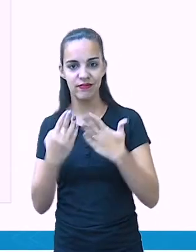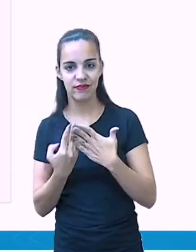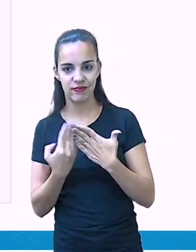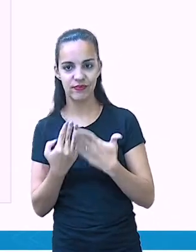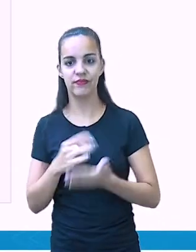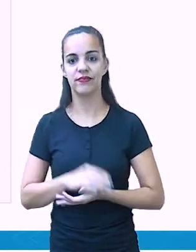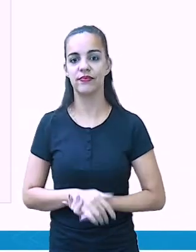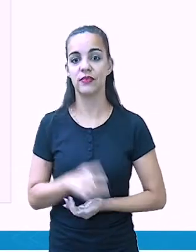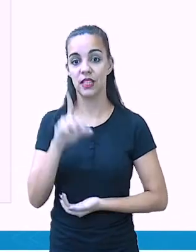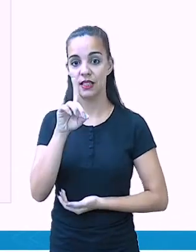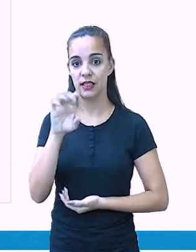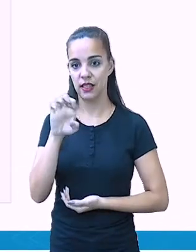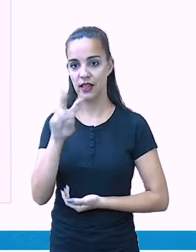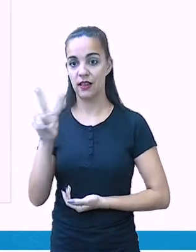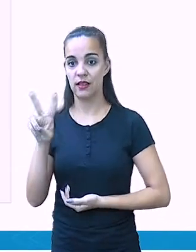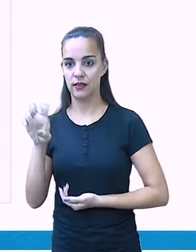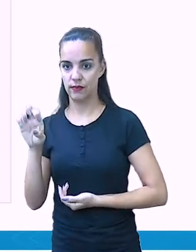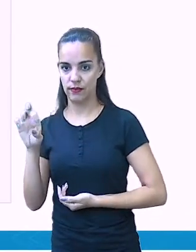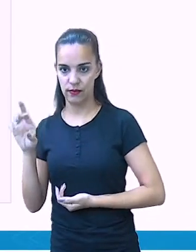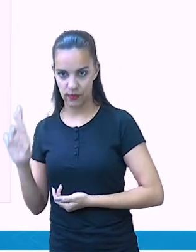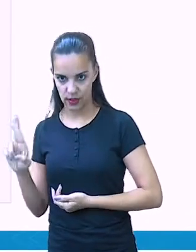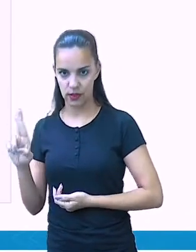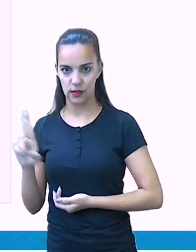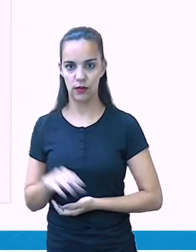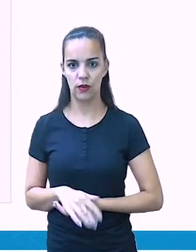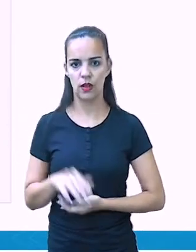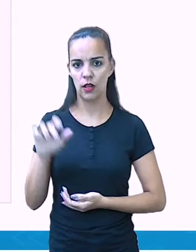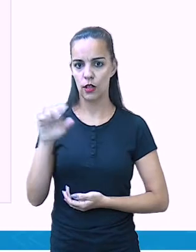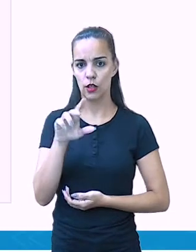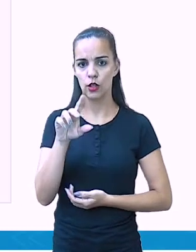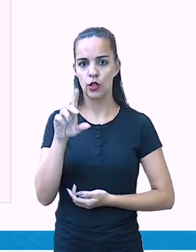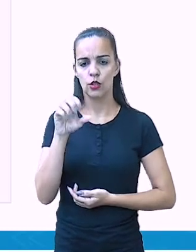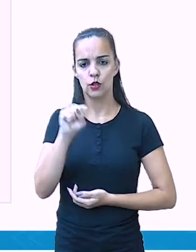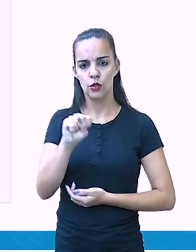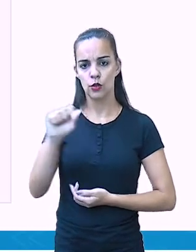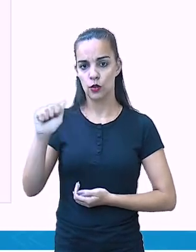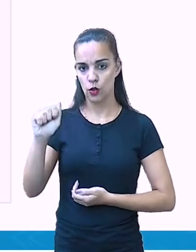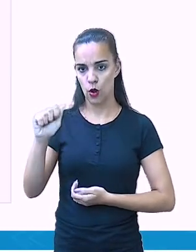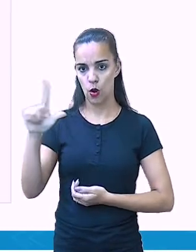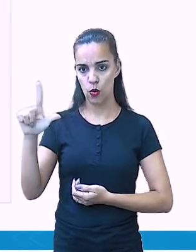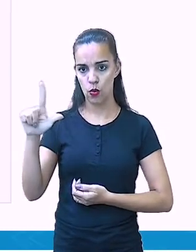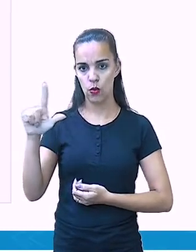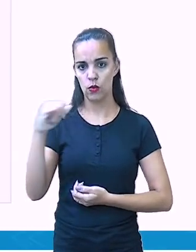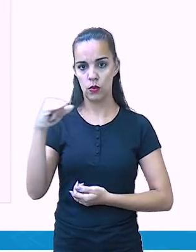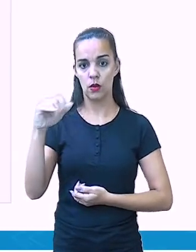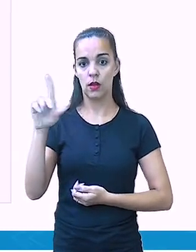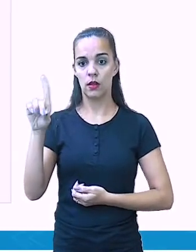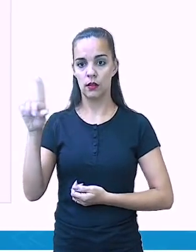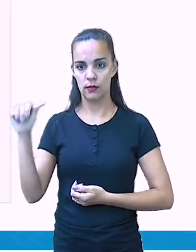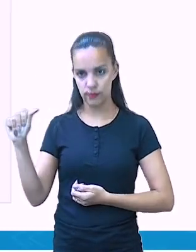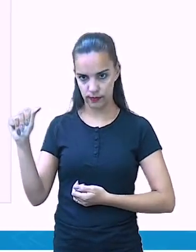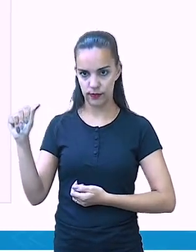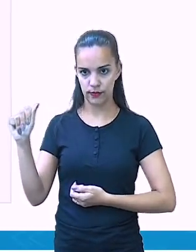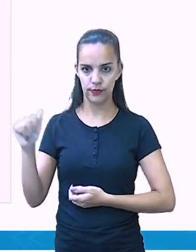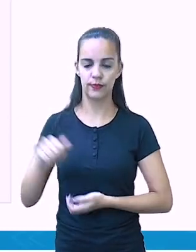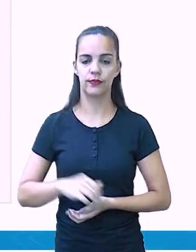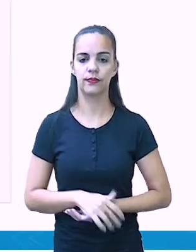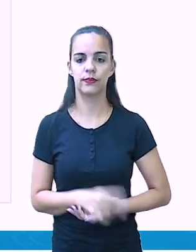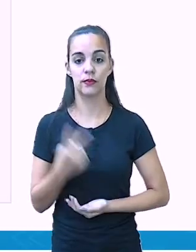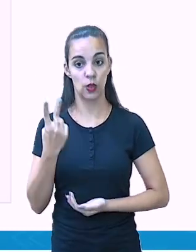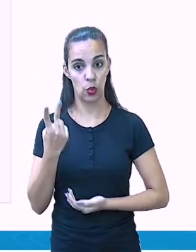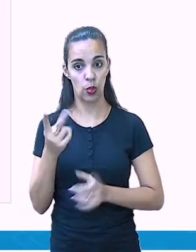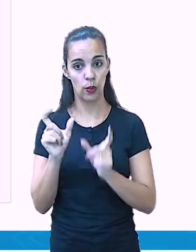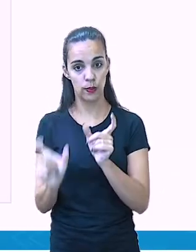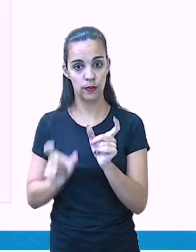de-ver. 2 sílabas também. Solda, então vamos lá. Solda, 2